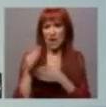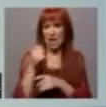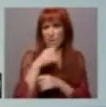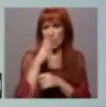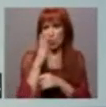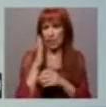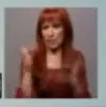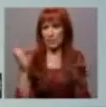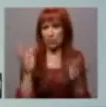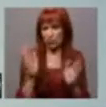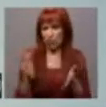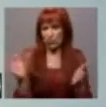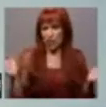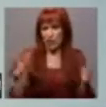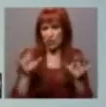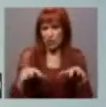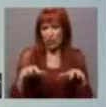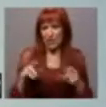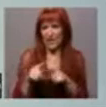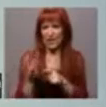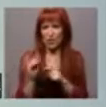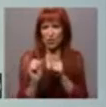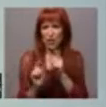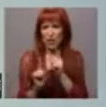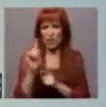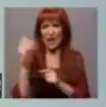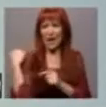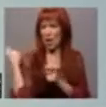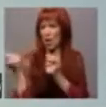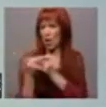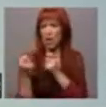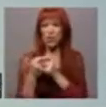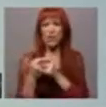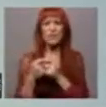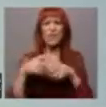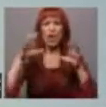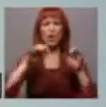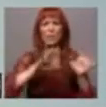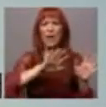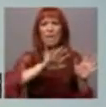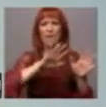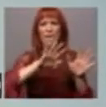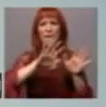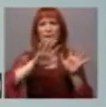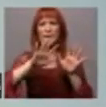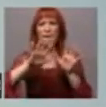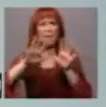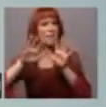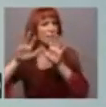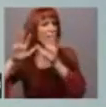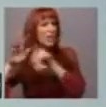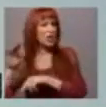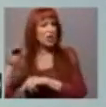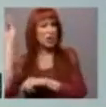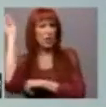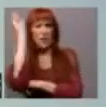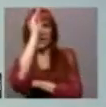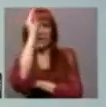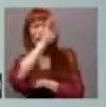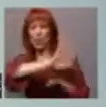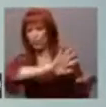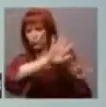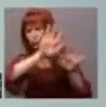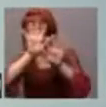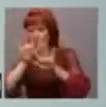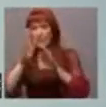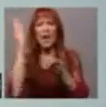madrugada, portanto já está a chover na região litoral e a chuva vai avançar gradualmente para as regiões do interior.